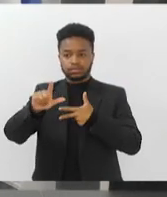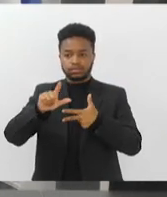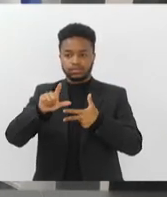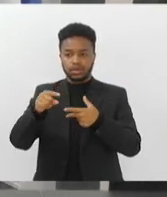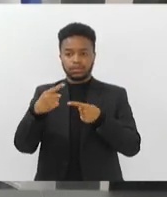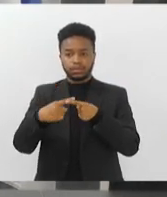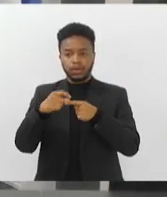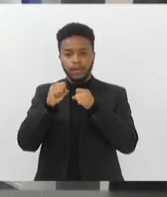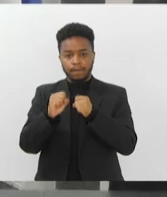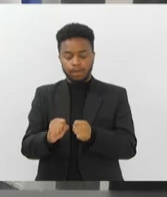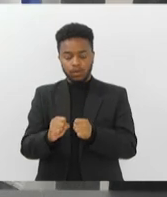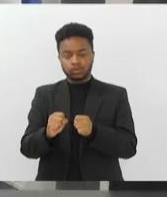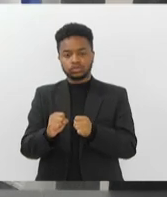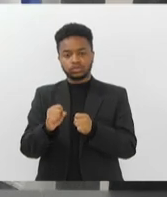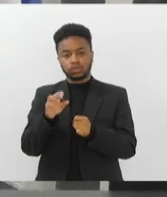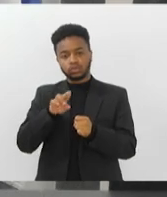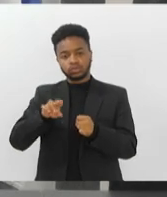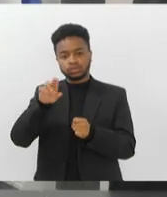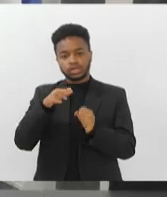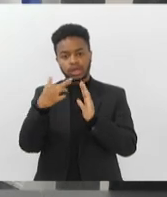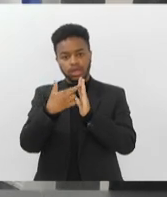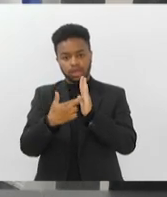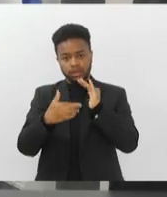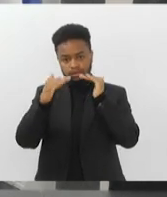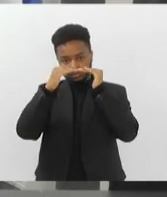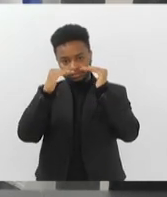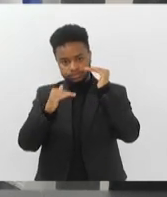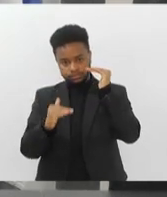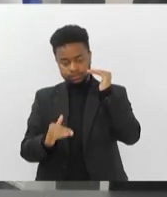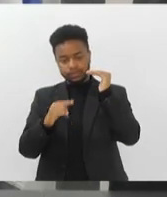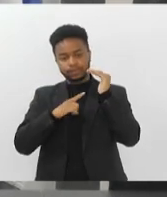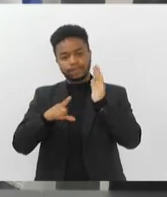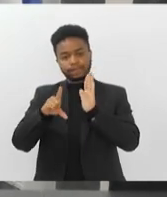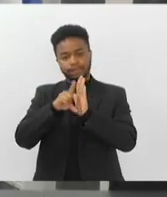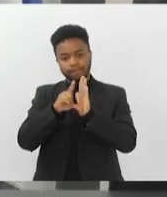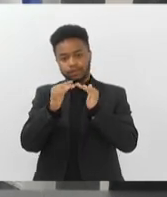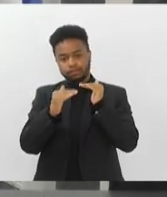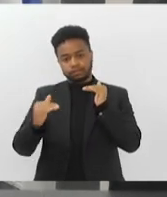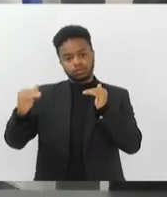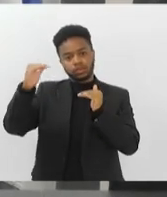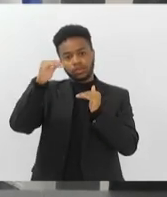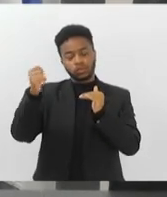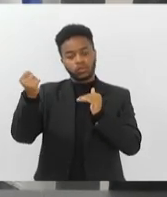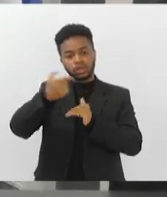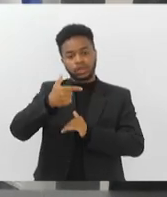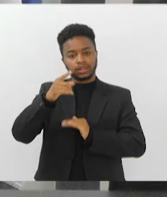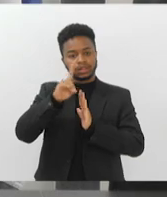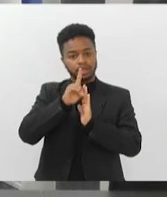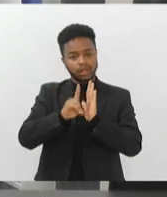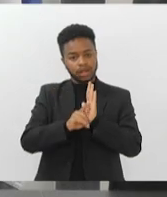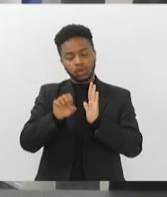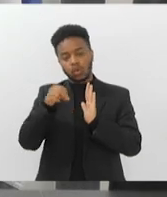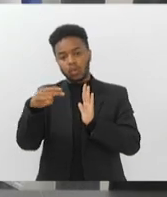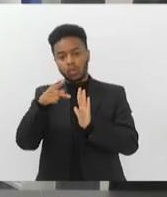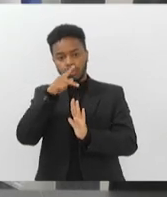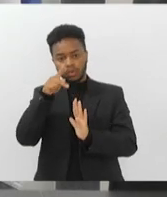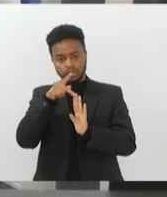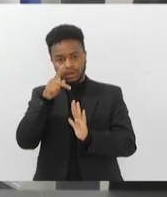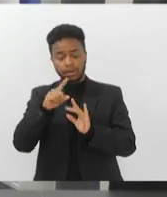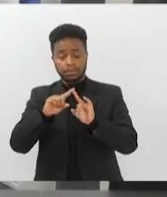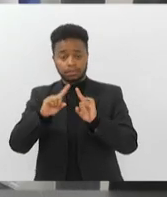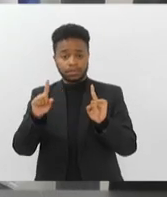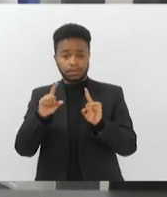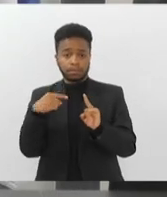gente pode, pela pirâmide de Kelsen, como uma lei ordinária é superior a um decreto ou uma portaria,